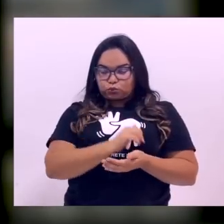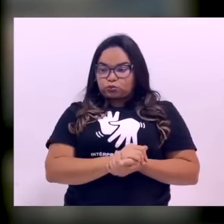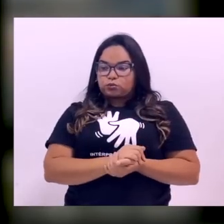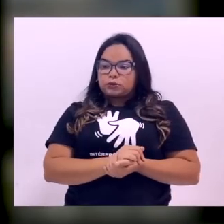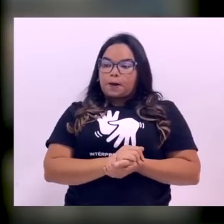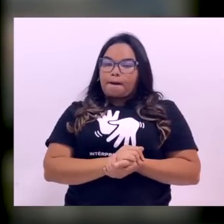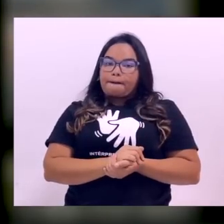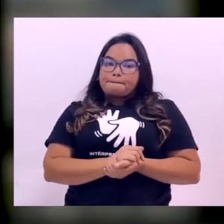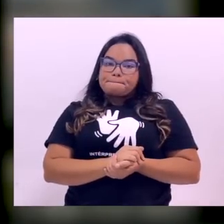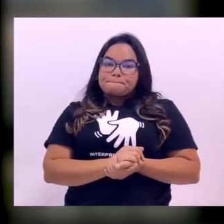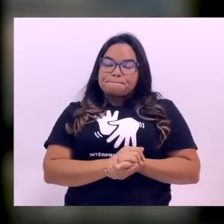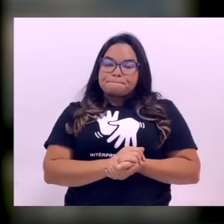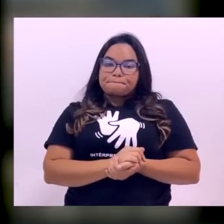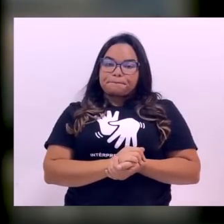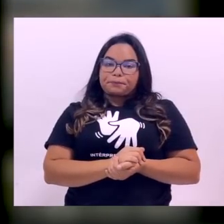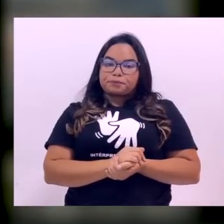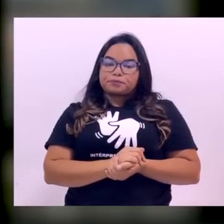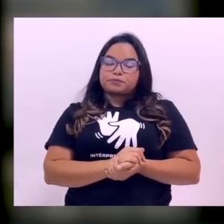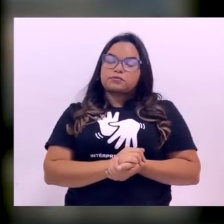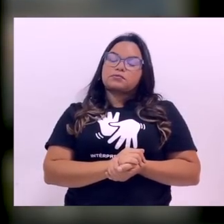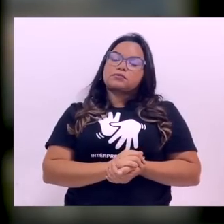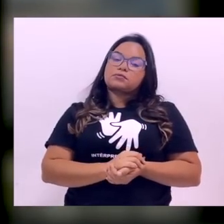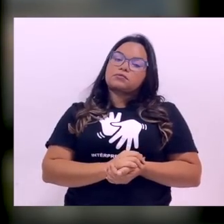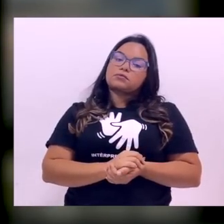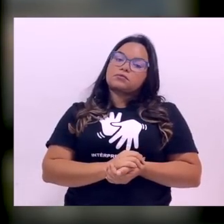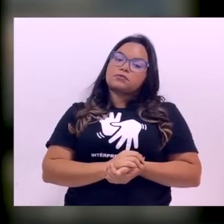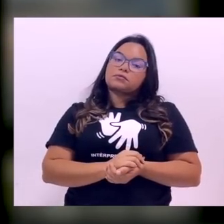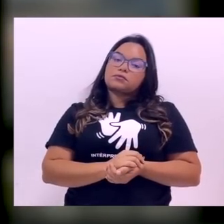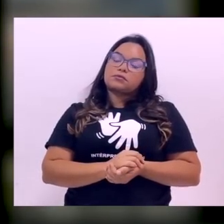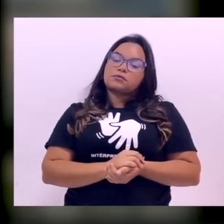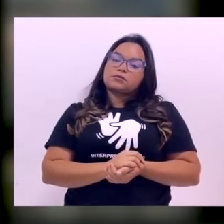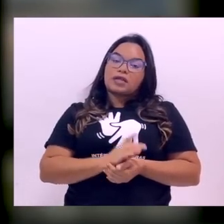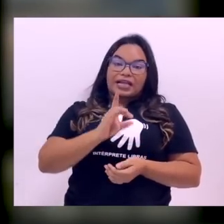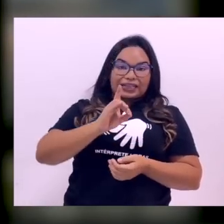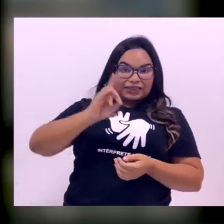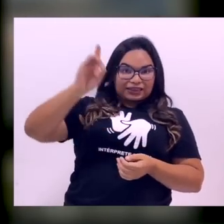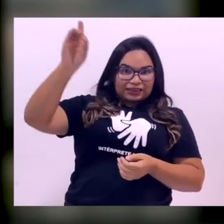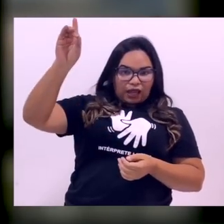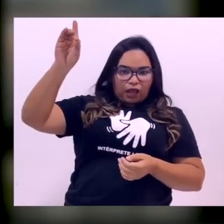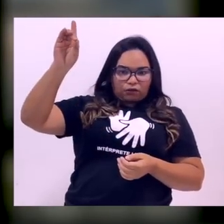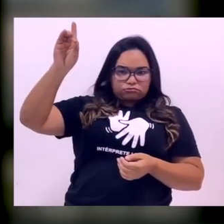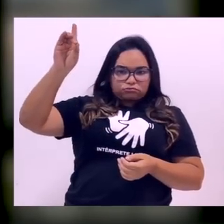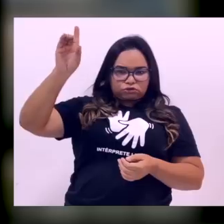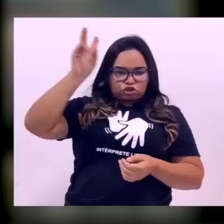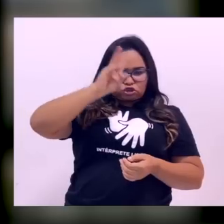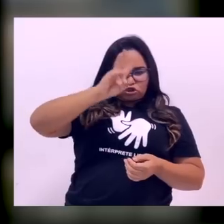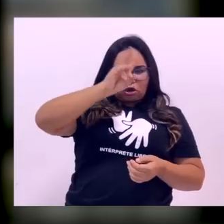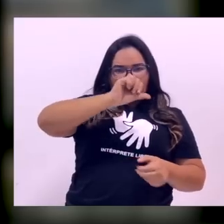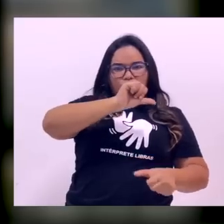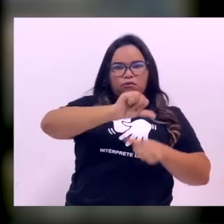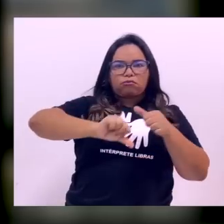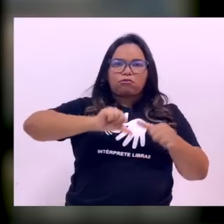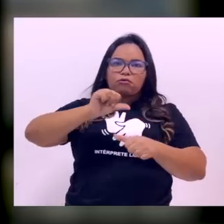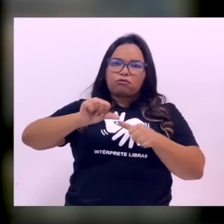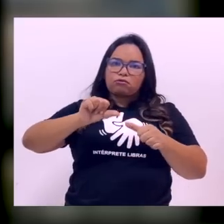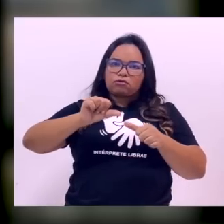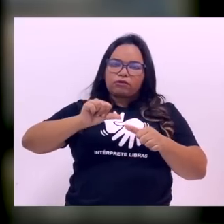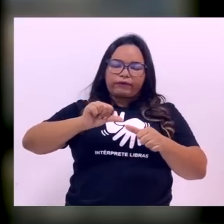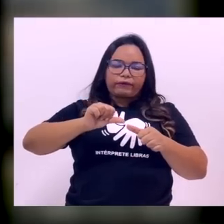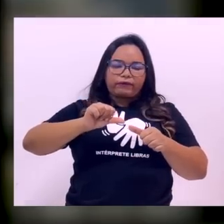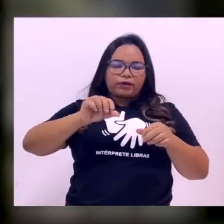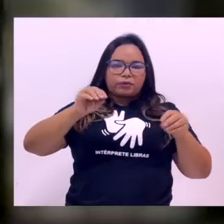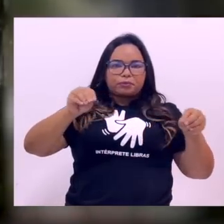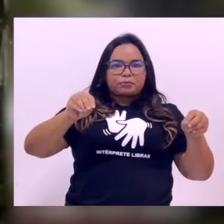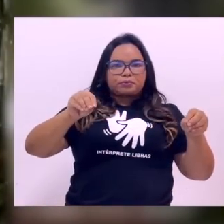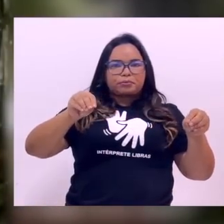21, nós temos a seguinte declaração: E Deus muda os tempos e as estações. Ele remove reis